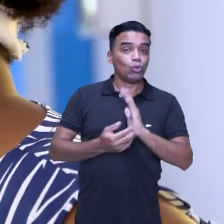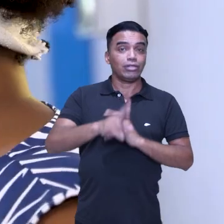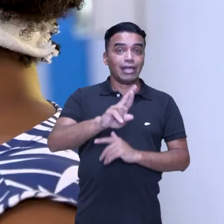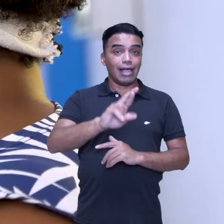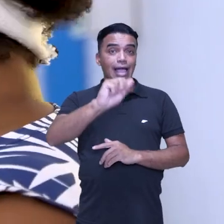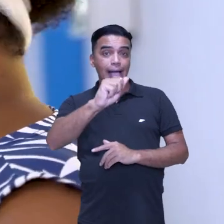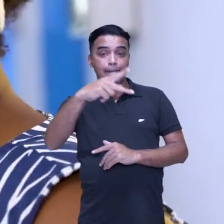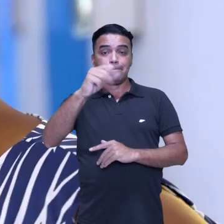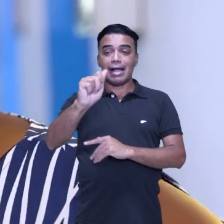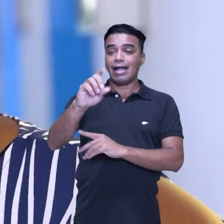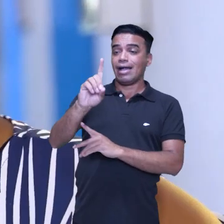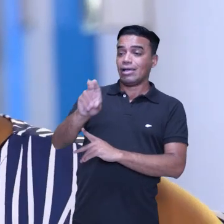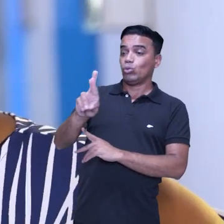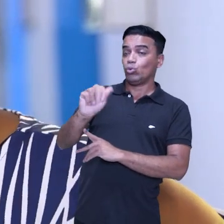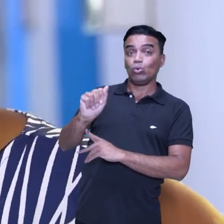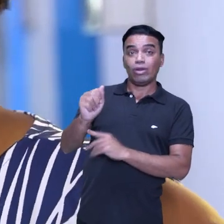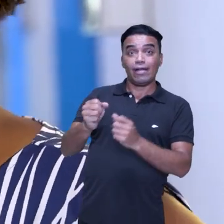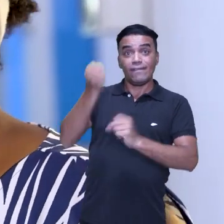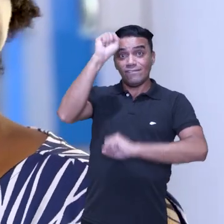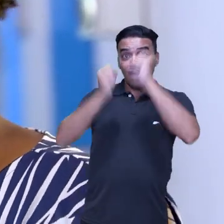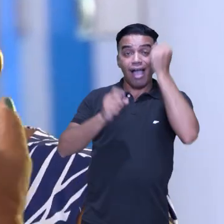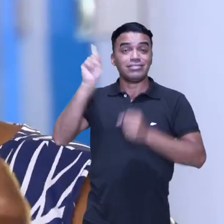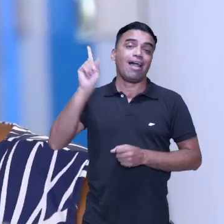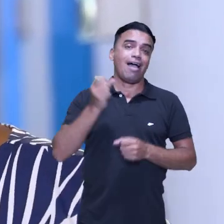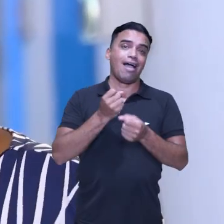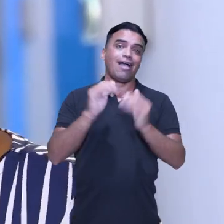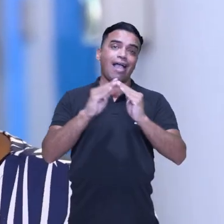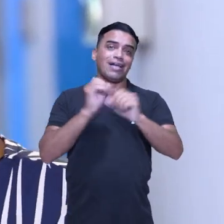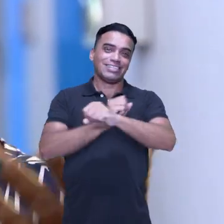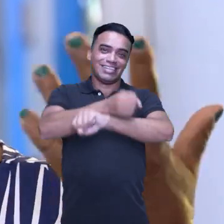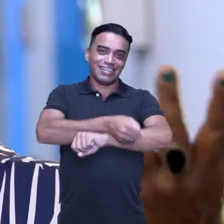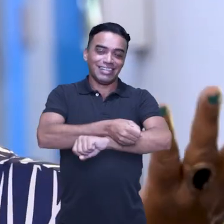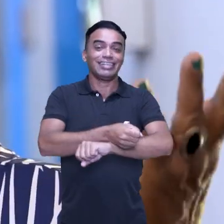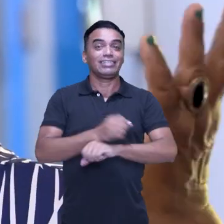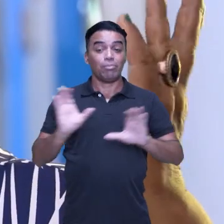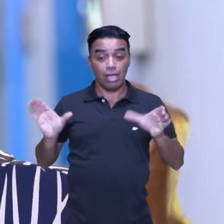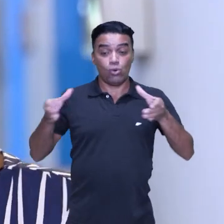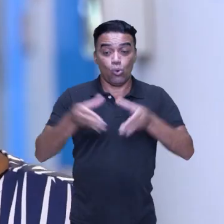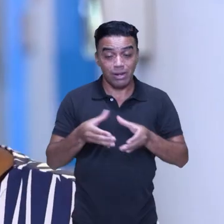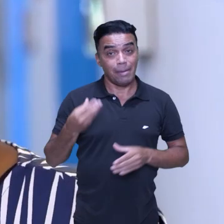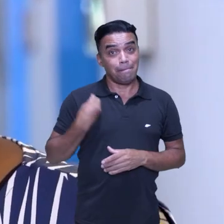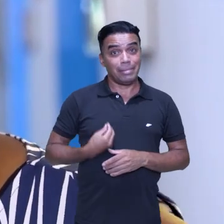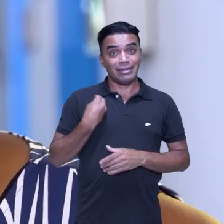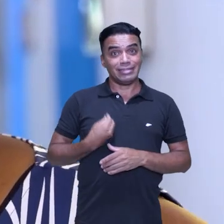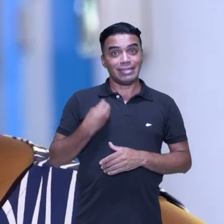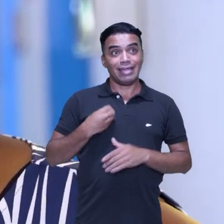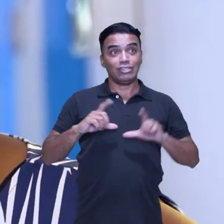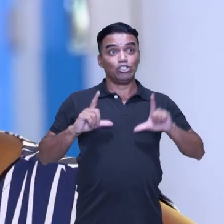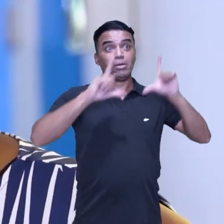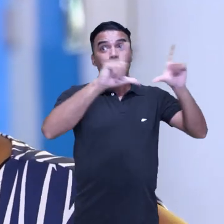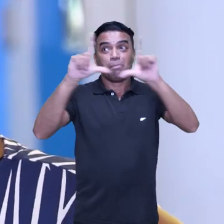rapadura que aquele irmão fabrica lá no Quilombo. Então, me sinto honrada não só pela minha comunidade estar presente quase que em peso naquele muro